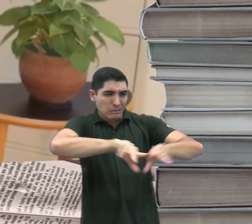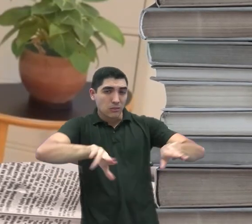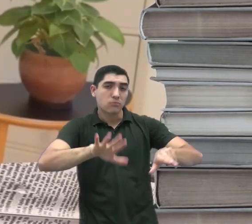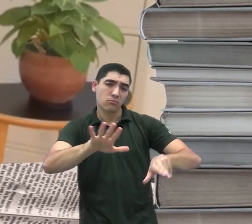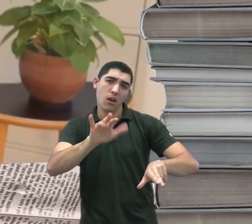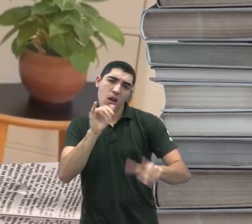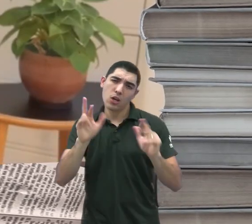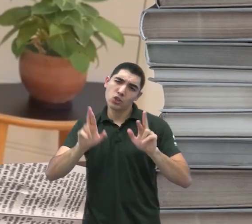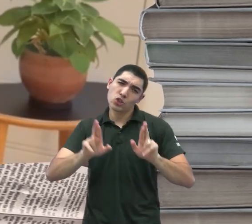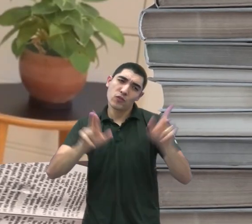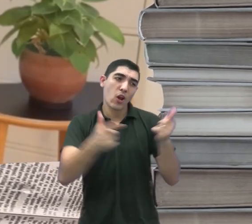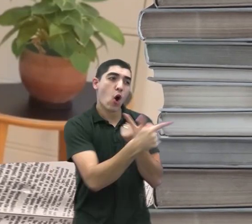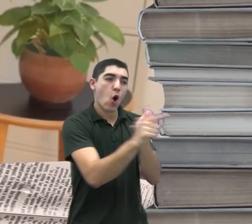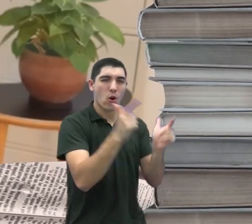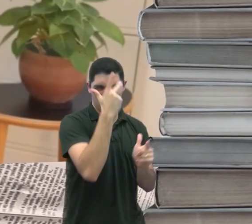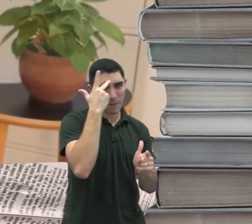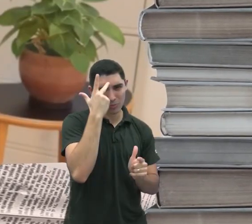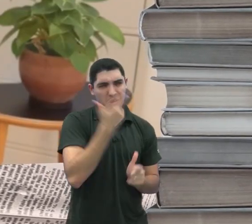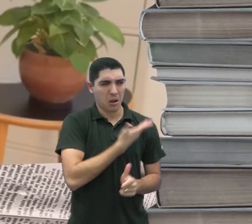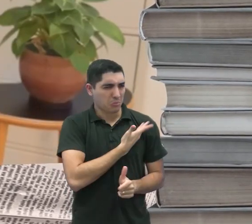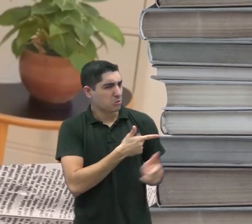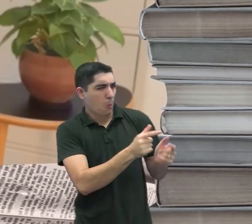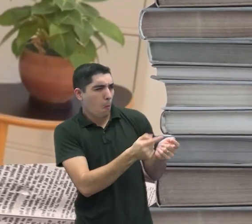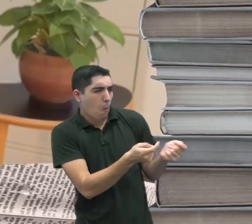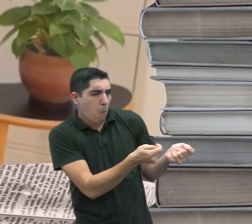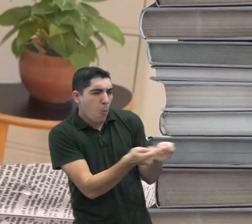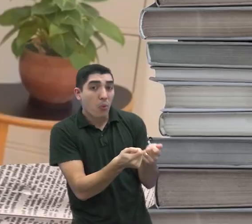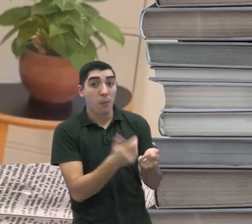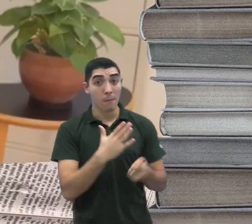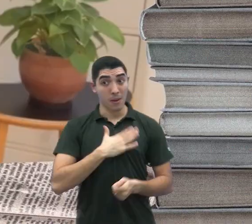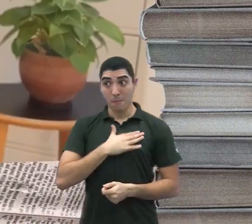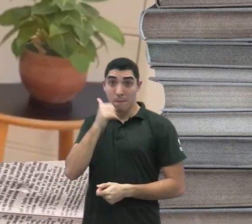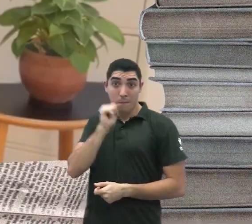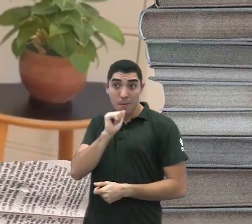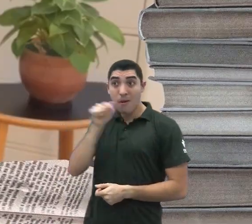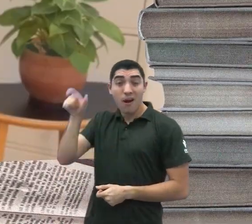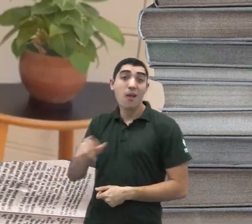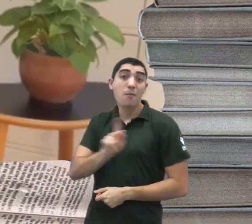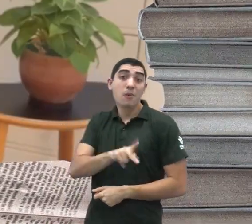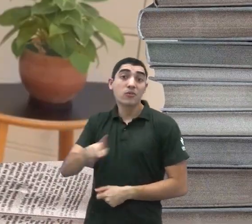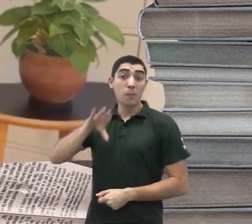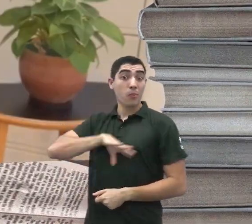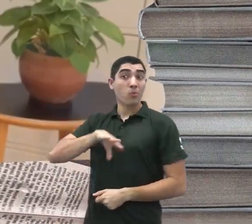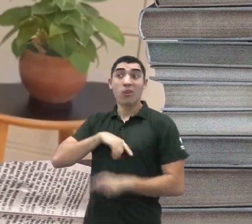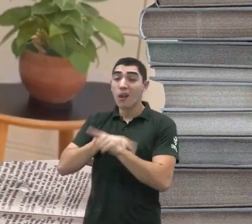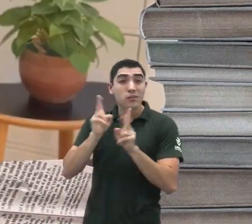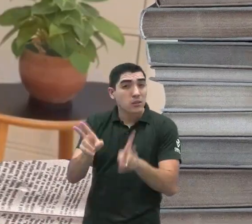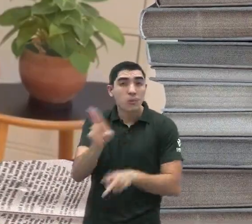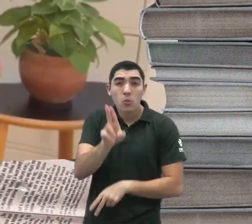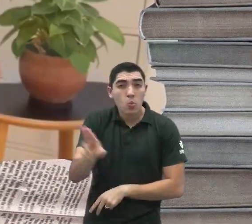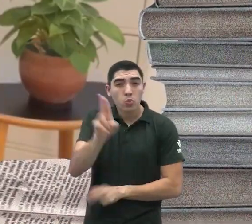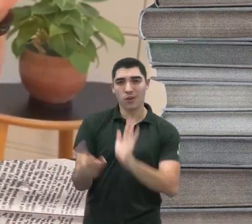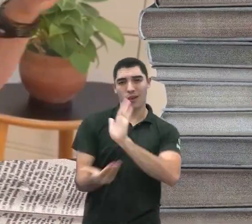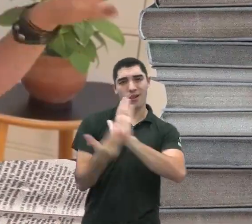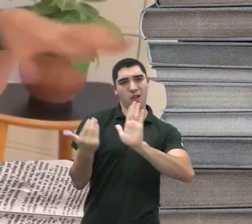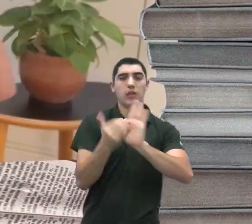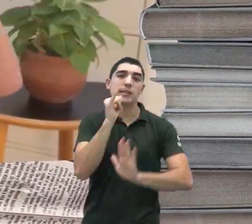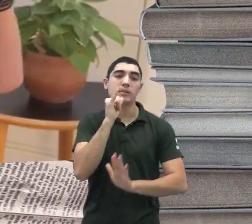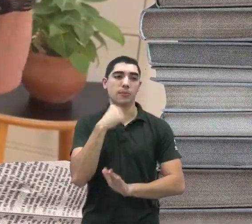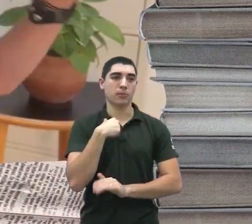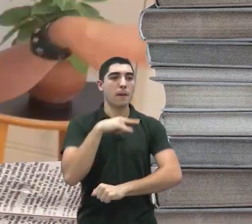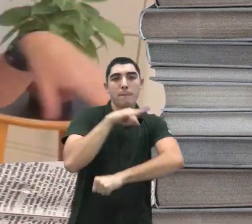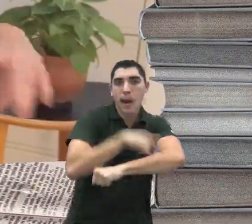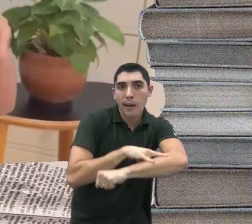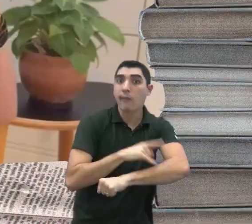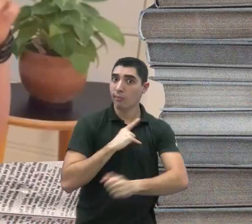pessoas, mas como a minha mãe era professora de língua portuguesa, era a ferramenta de trabalho dela. Então você ia no